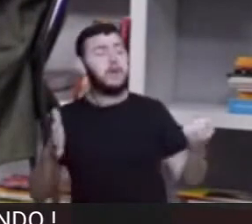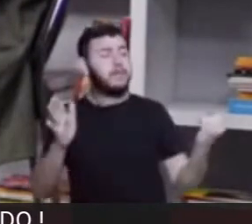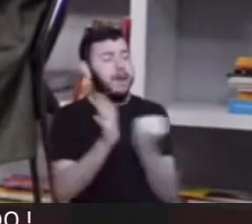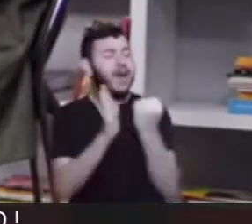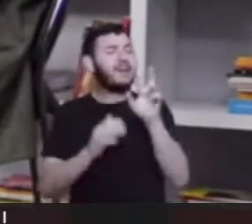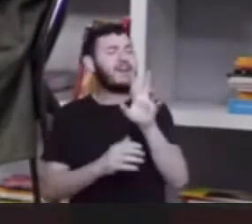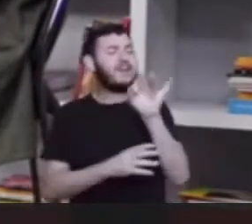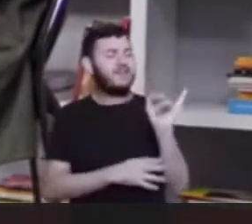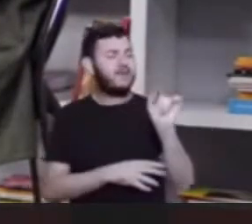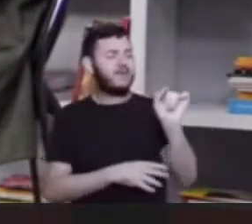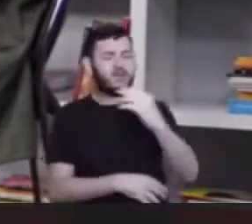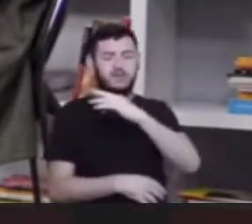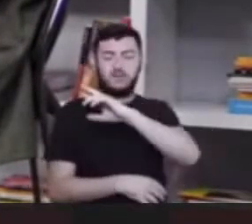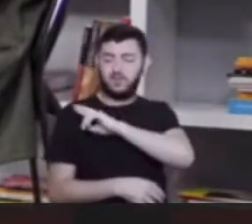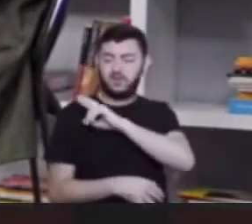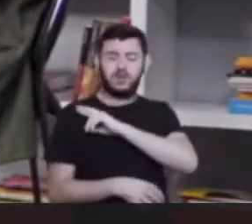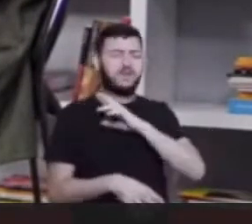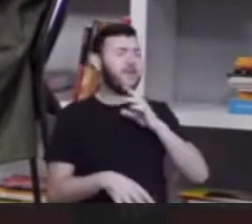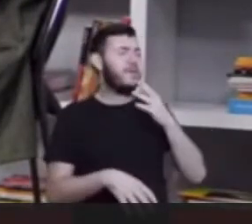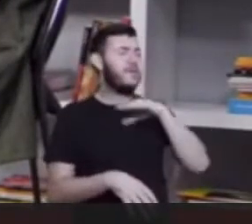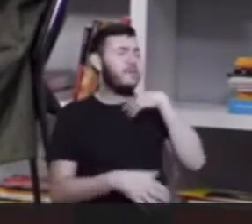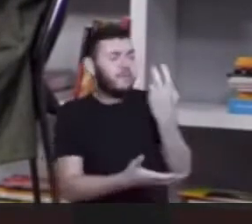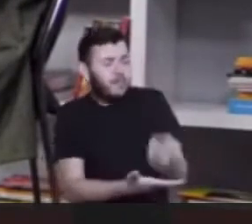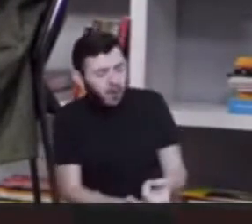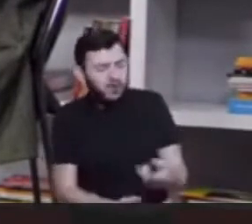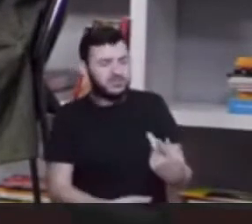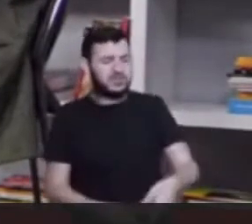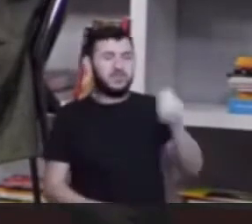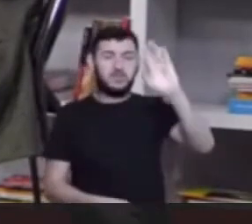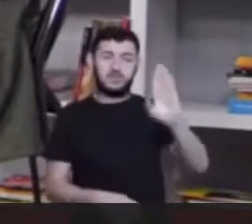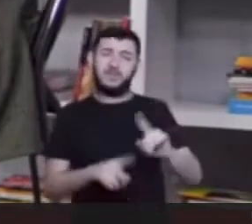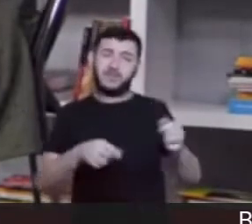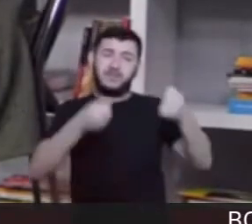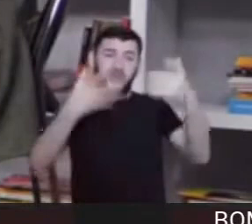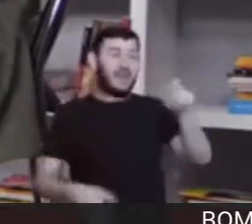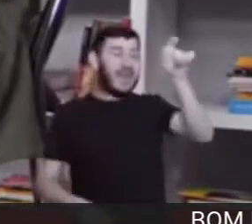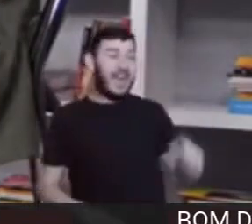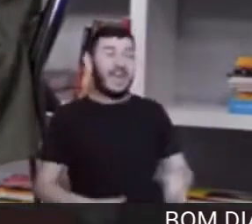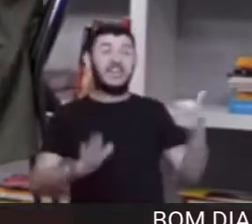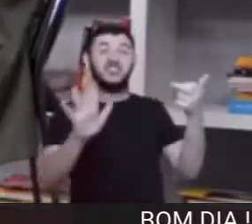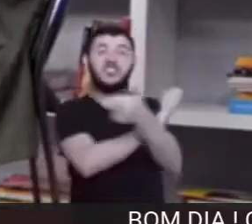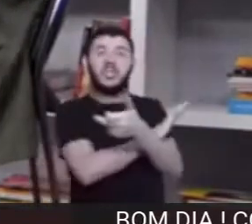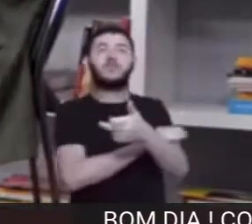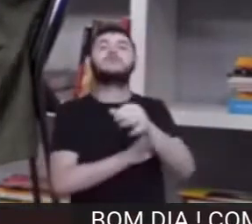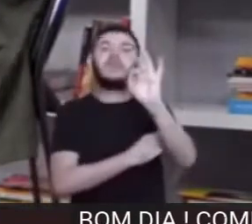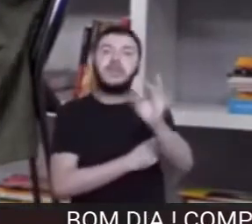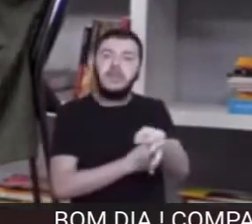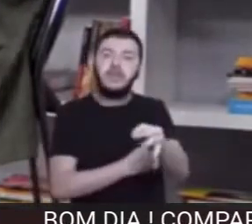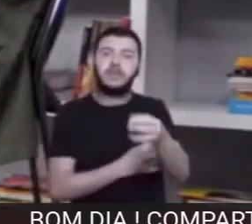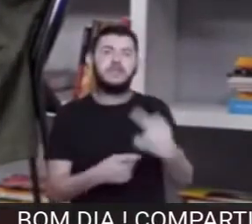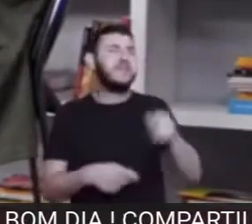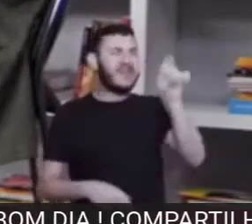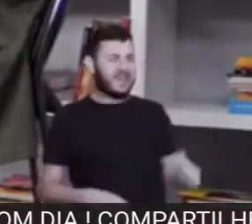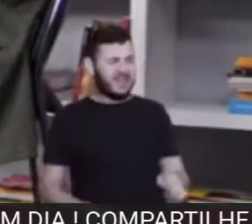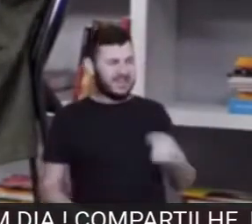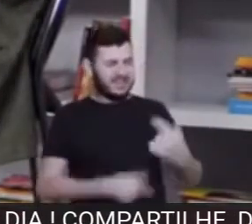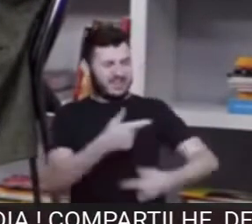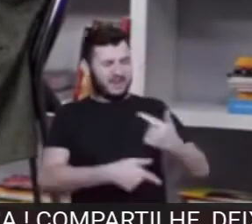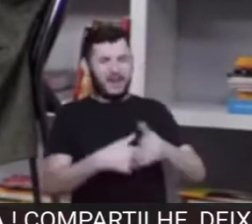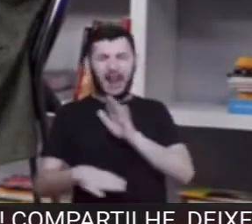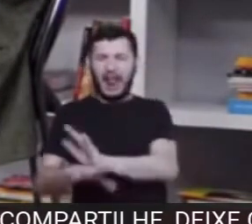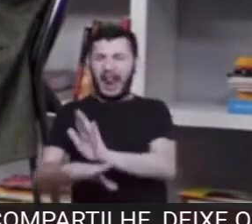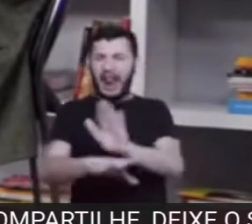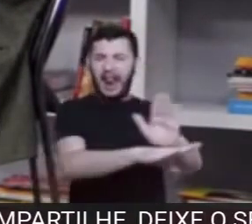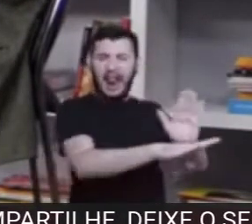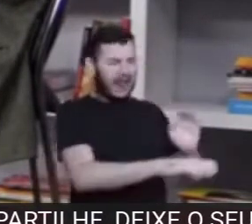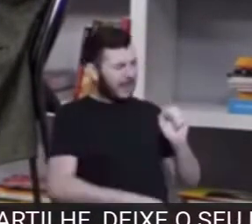país. Ele, quando eu digo que ele é genocida, é porque ele é genocida. É porque ele não trabalha para salvar as pessoas.